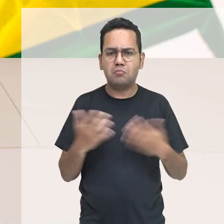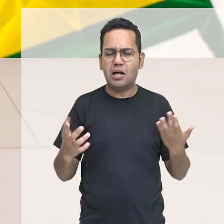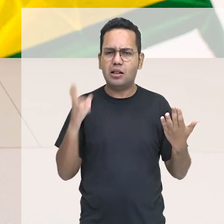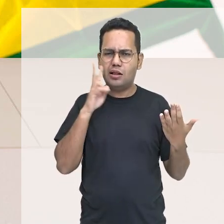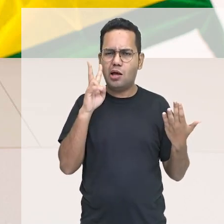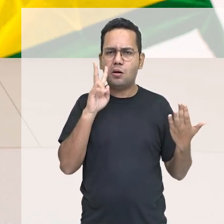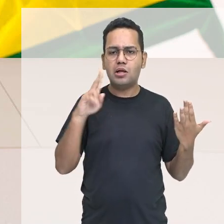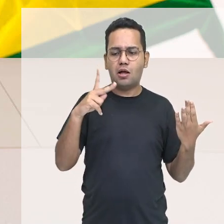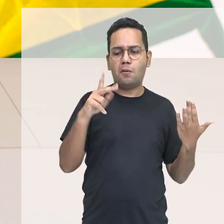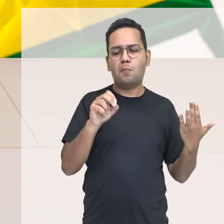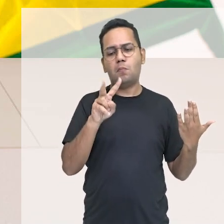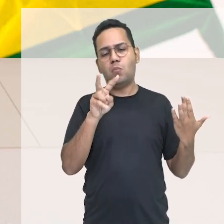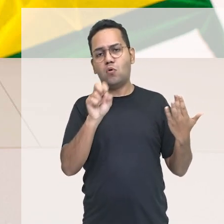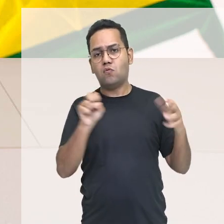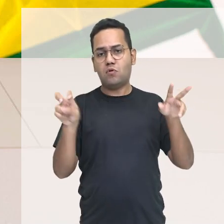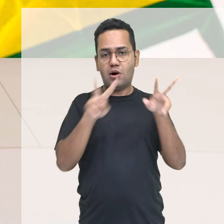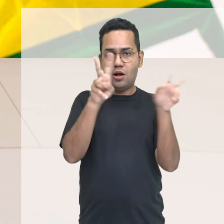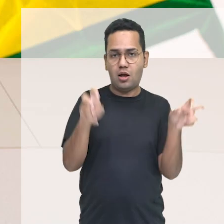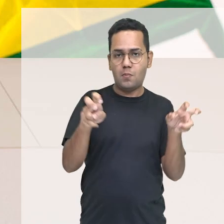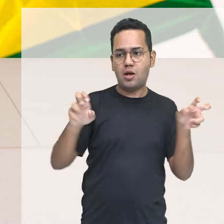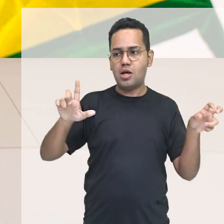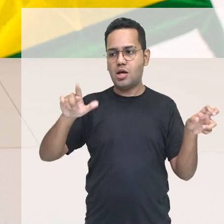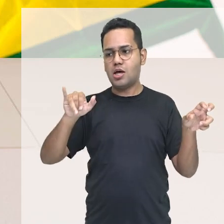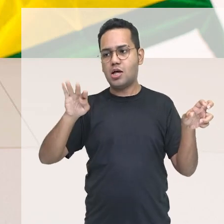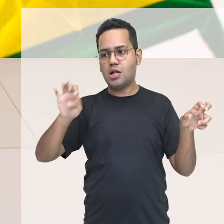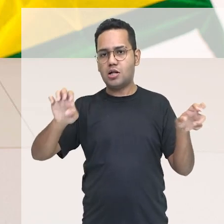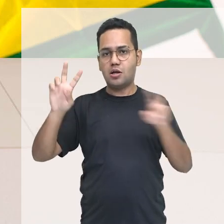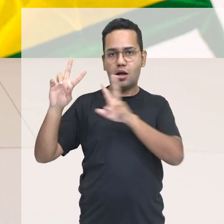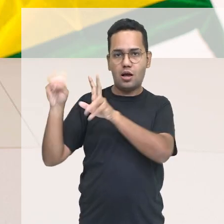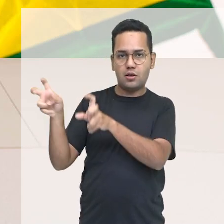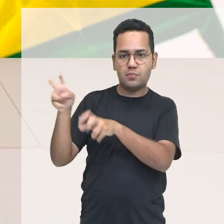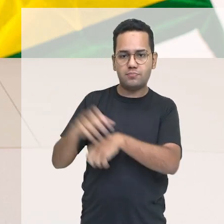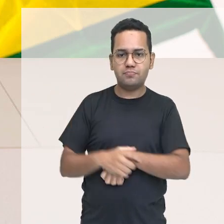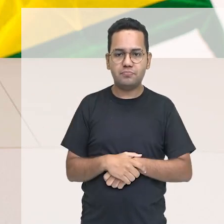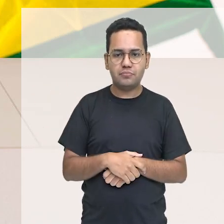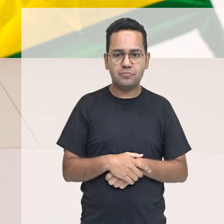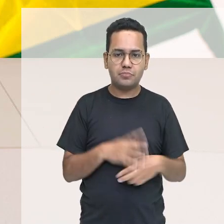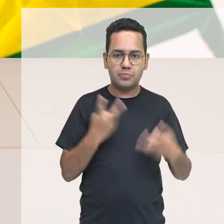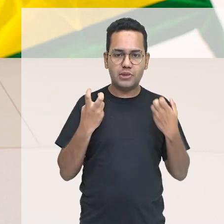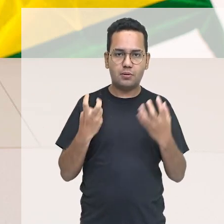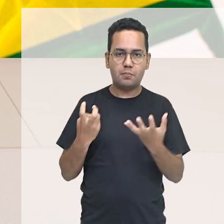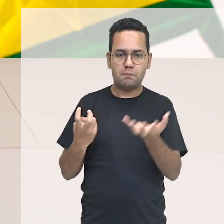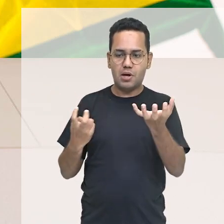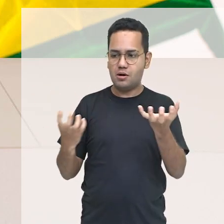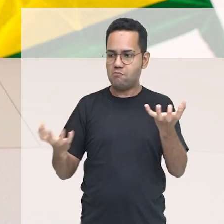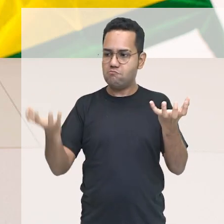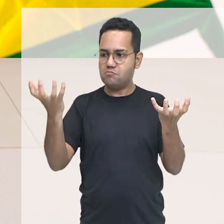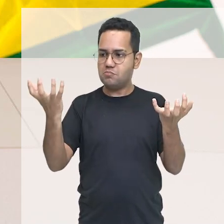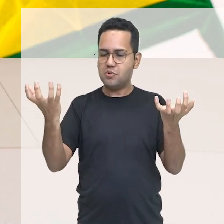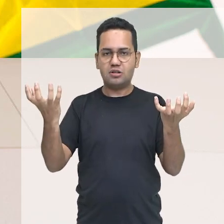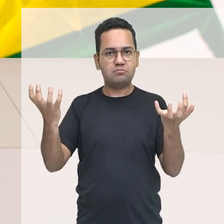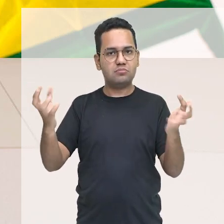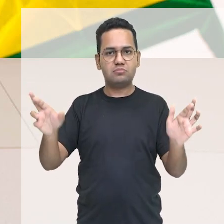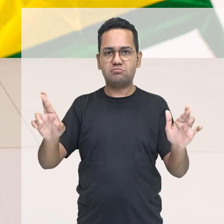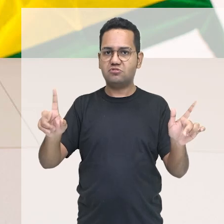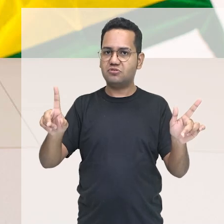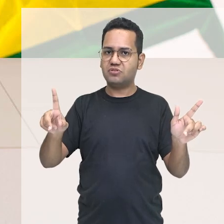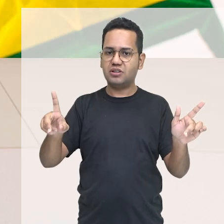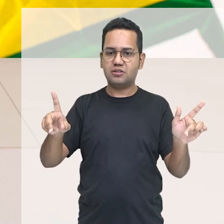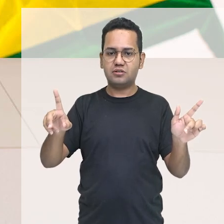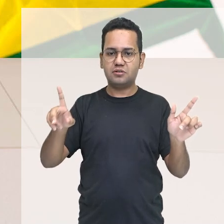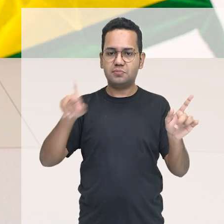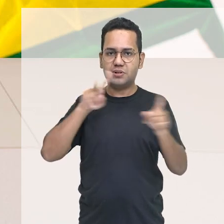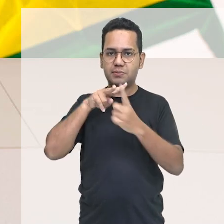entre aspas, elite, entre aspas. Vejam que são dois polos distintos. Foi só